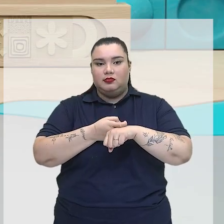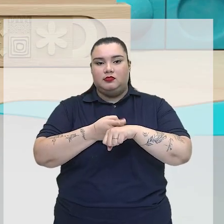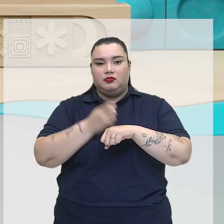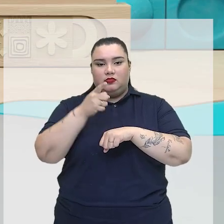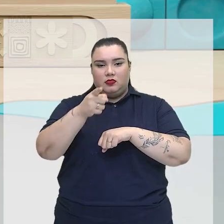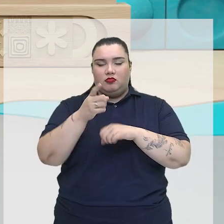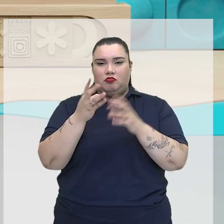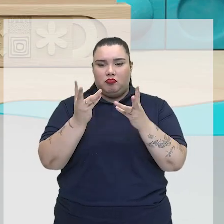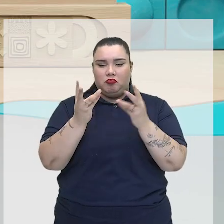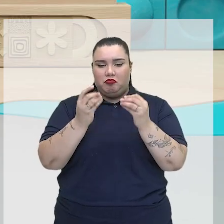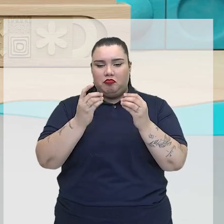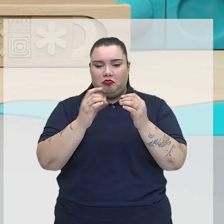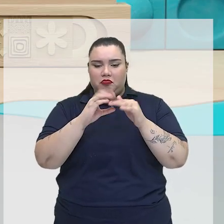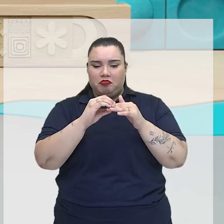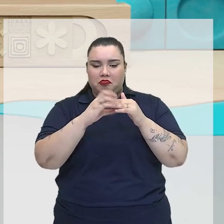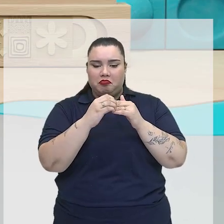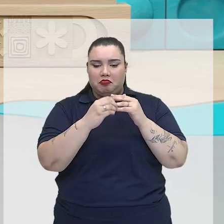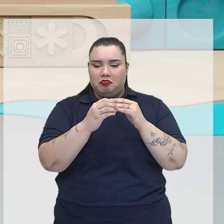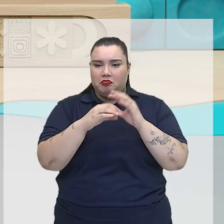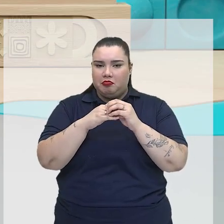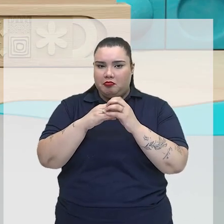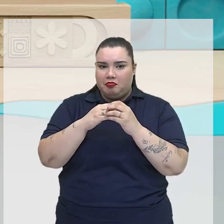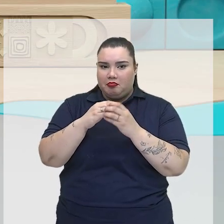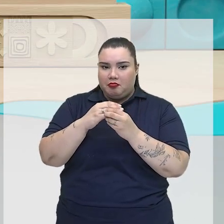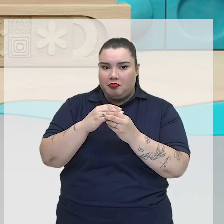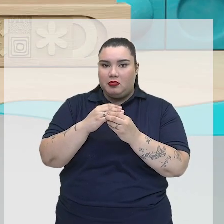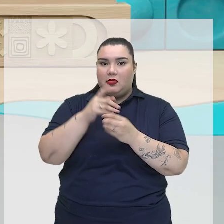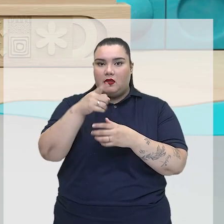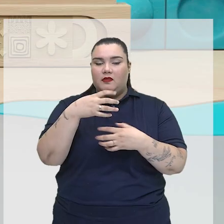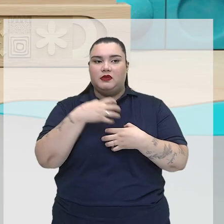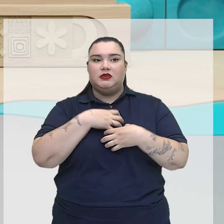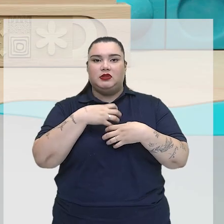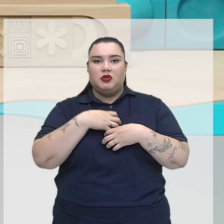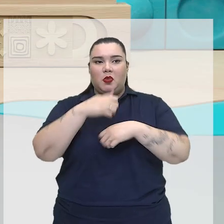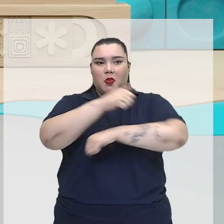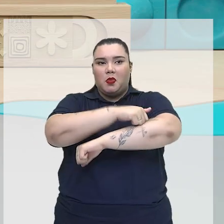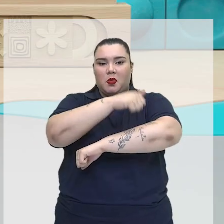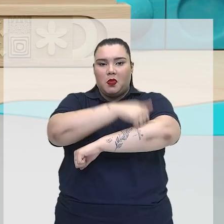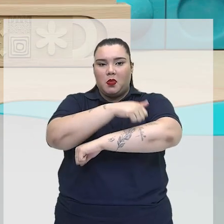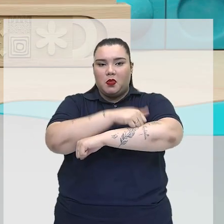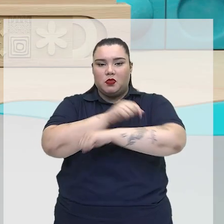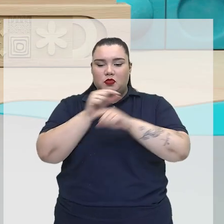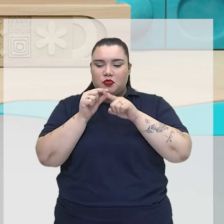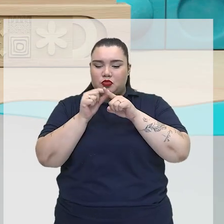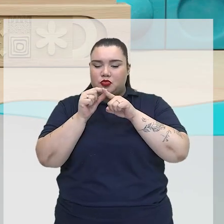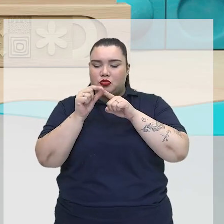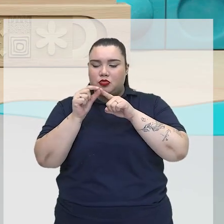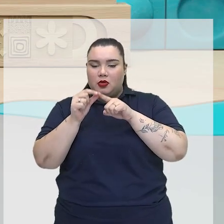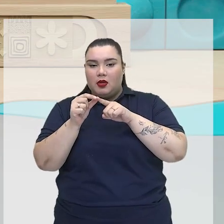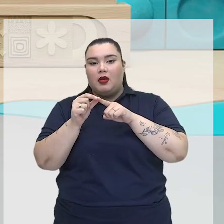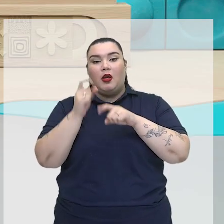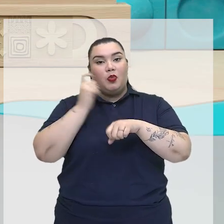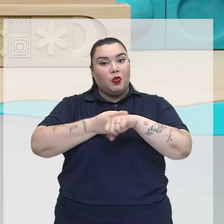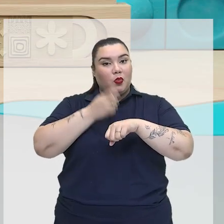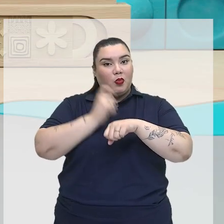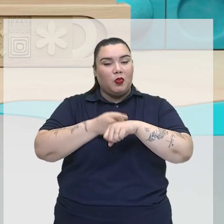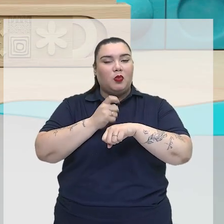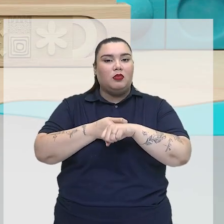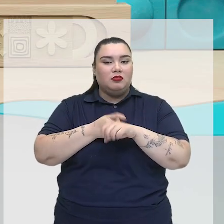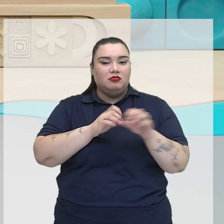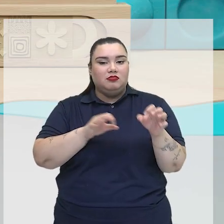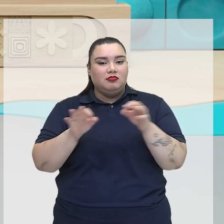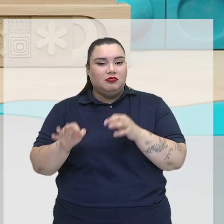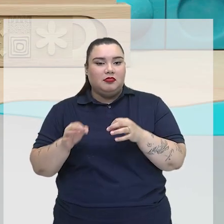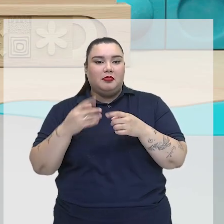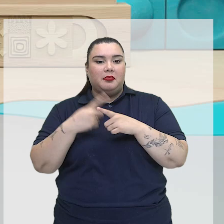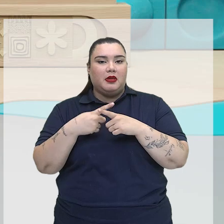você toca aí, ó, na sua mão, você toca na sua mão, você vai sentindo esses ossinhos da sua mão. Eles são duros, né, justamente